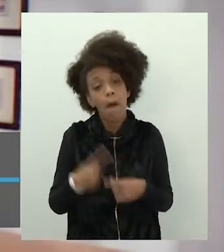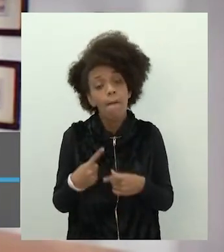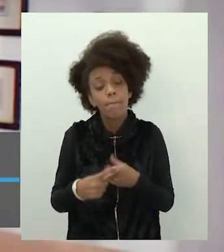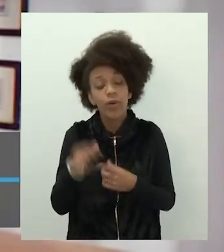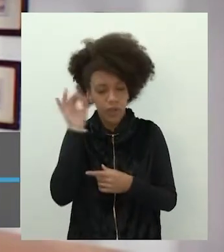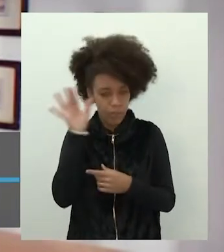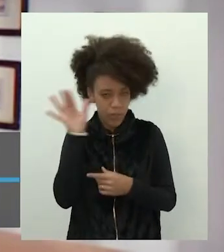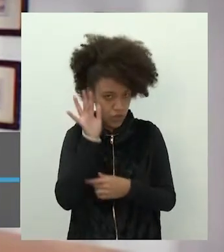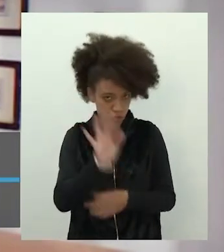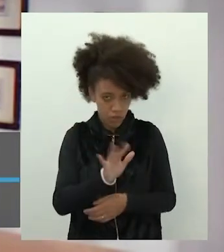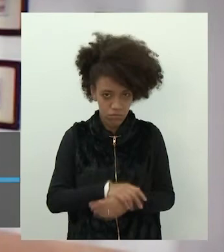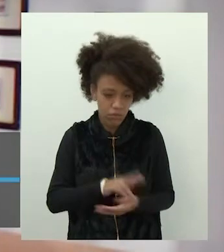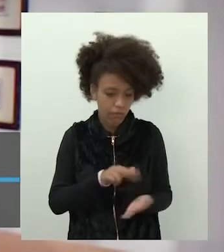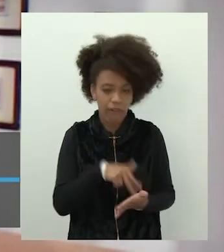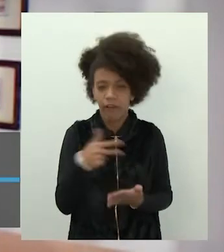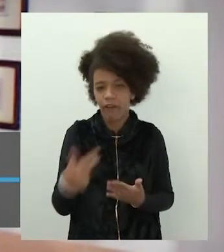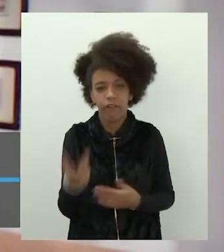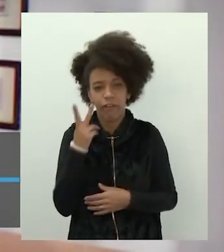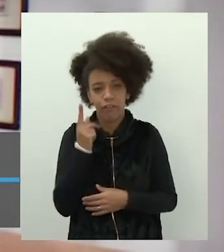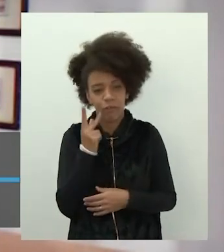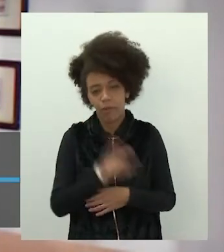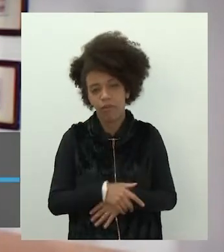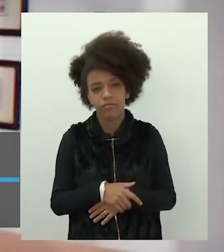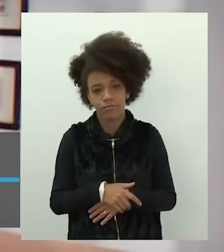imagine, cair é normal.